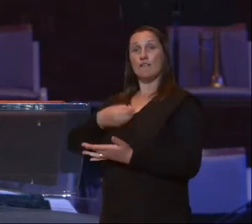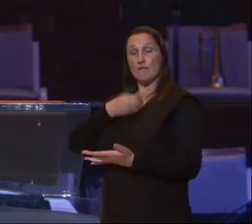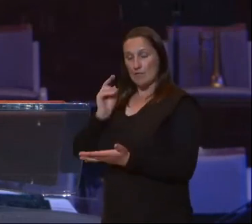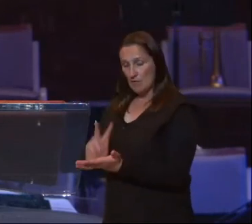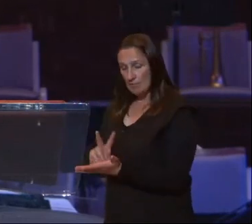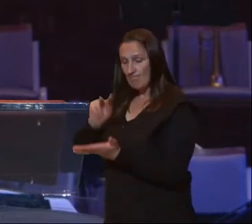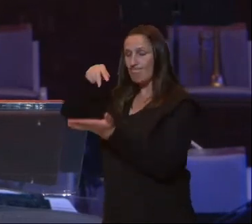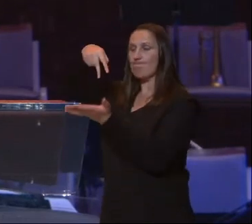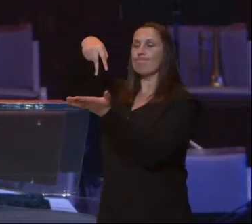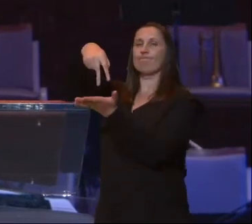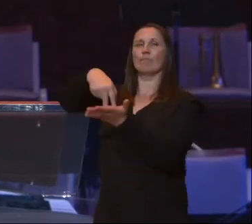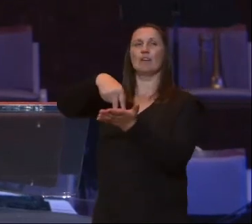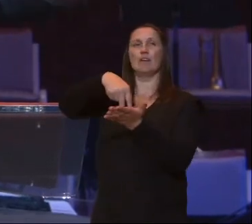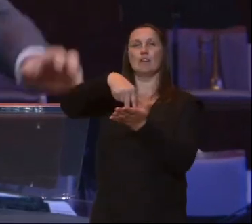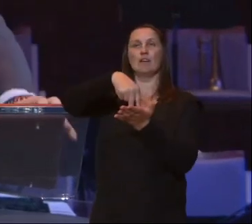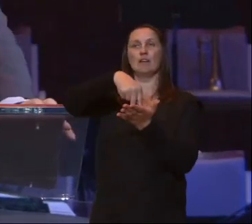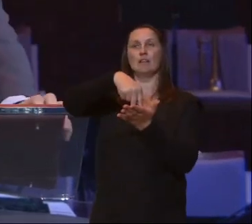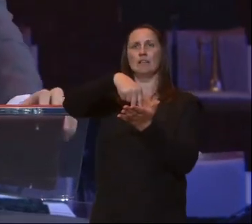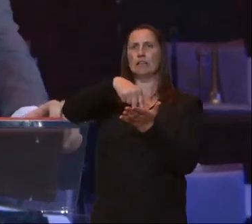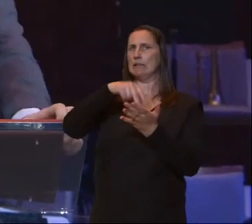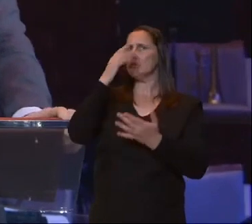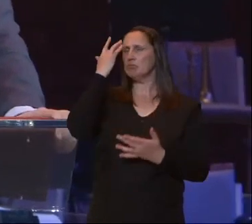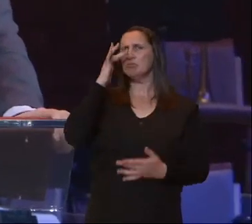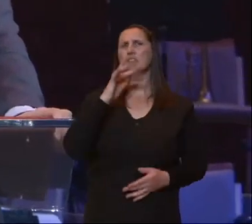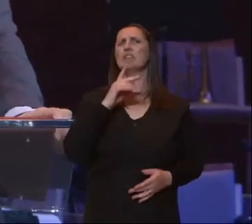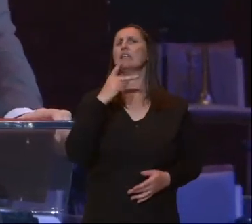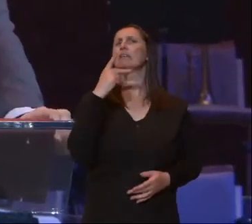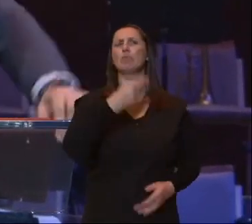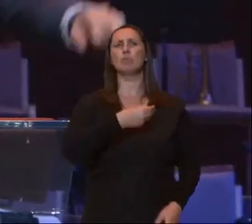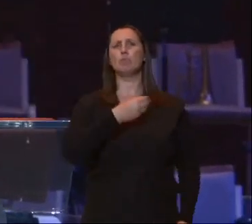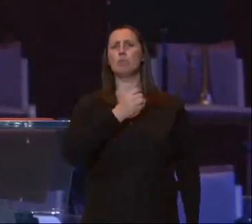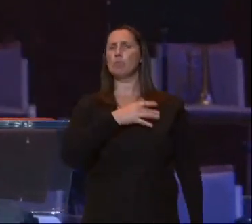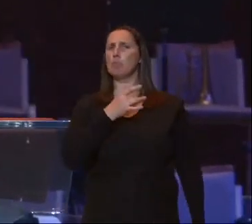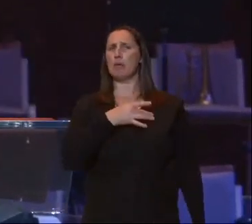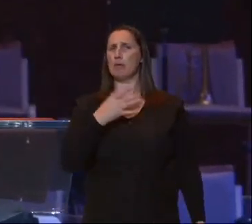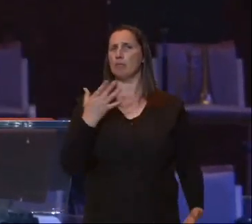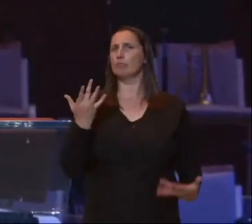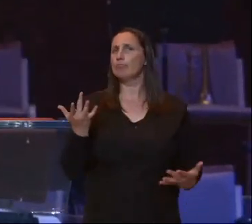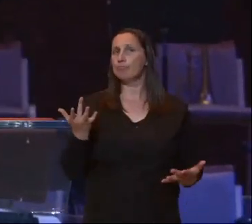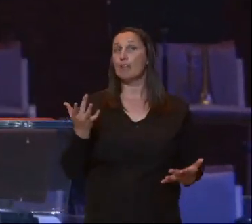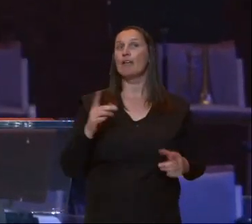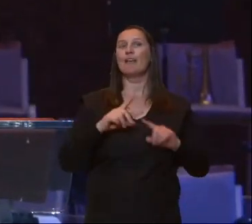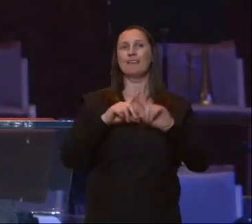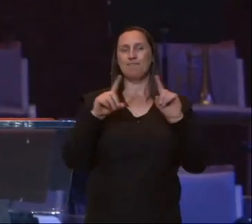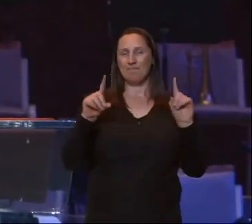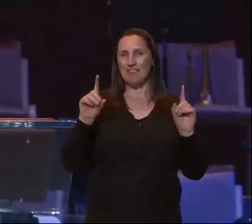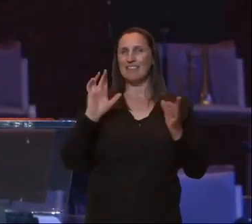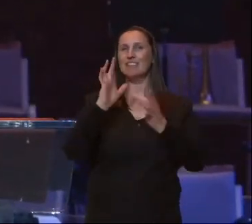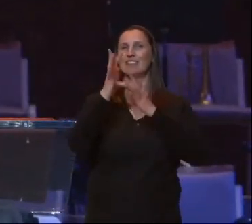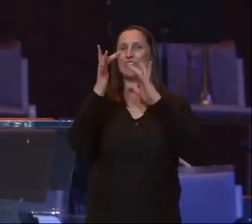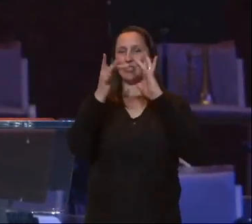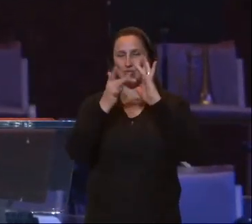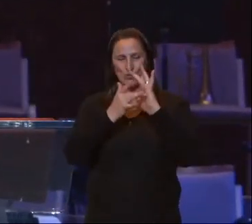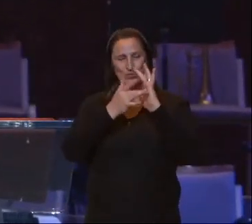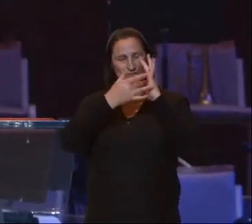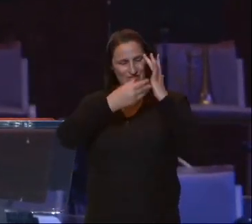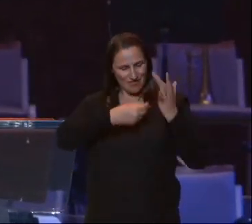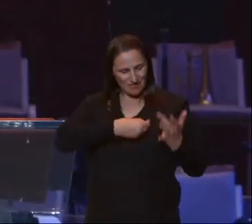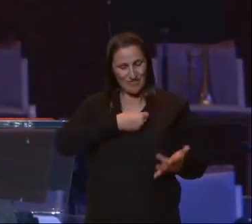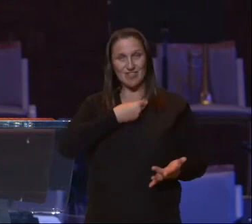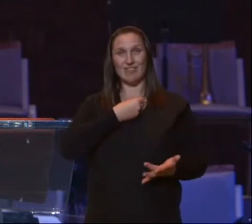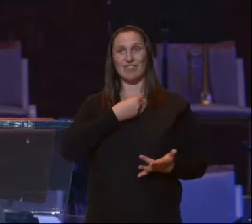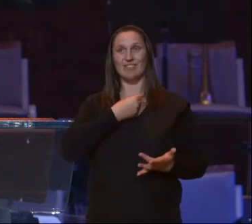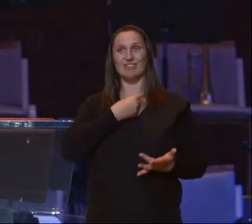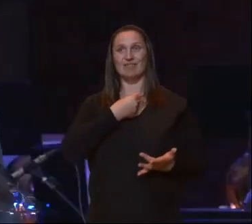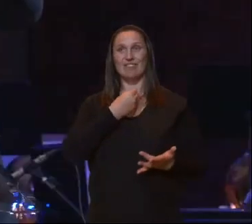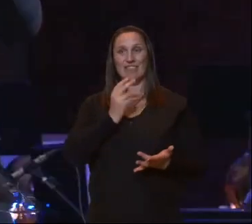terra. Eu não sei quais são os seus medos, mas o teu resgatador vive e ele